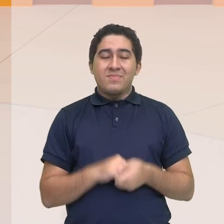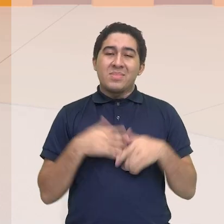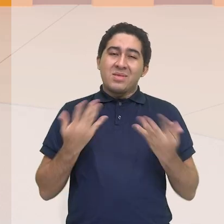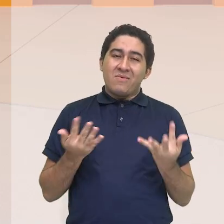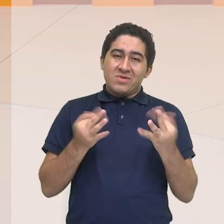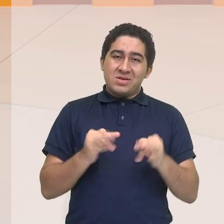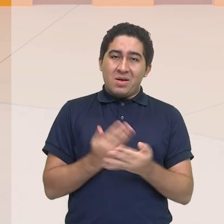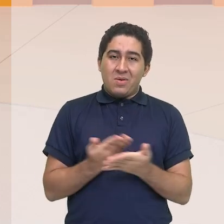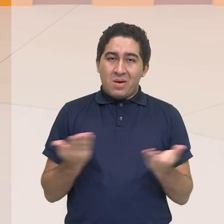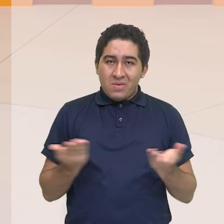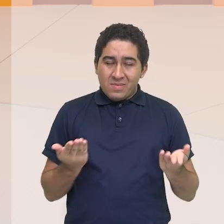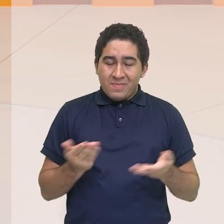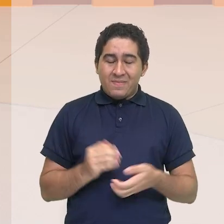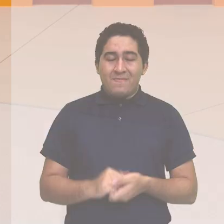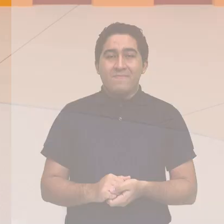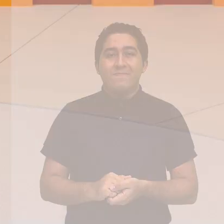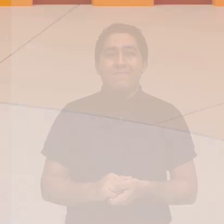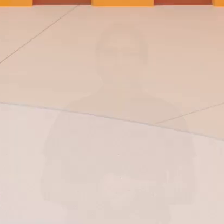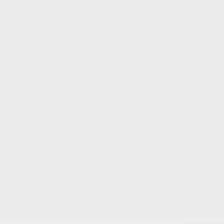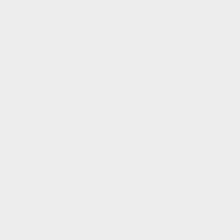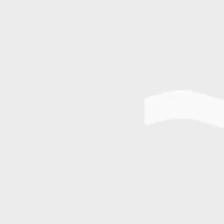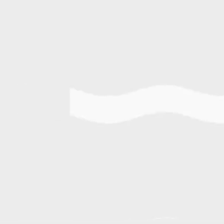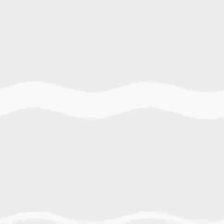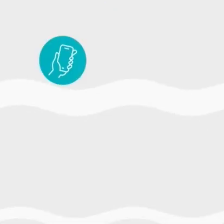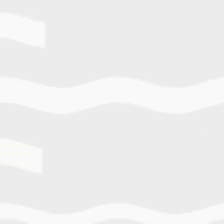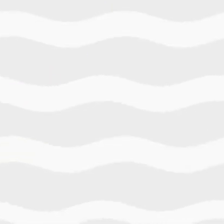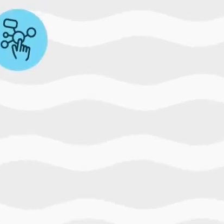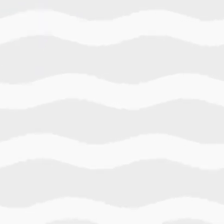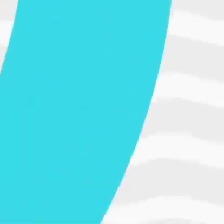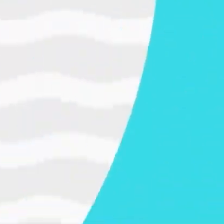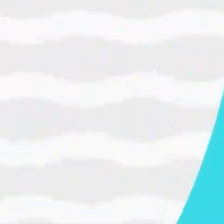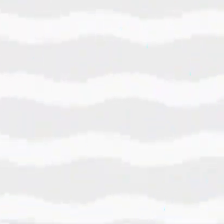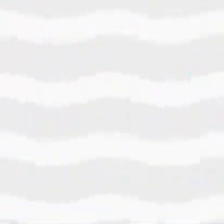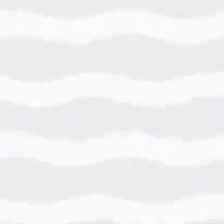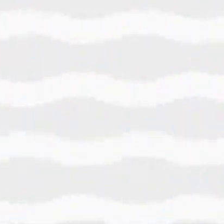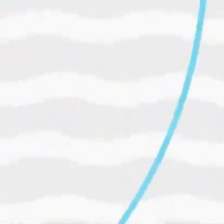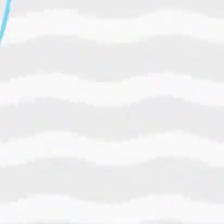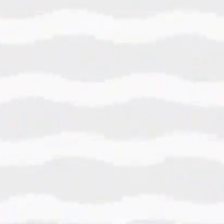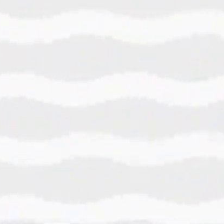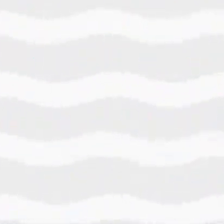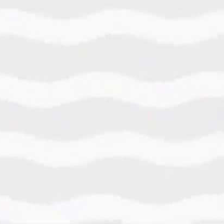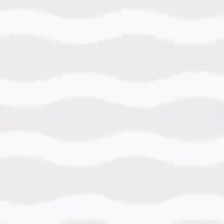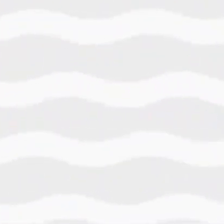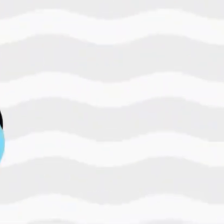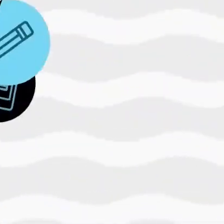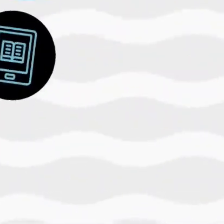vou encerrando a nossa aula por aqui.